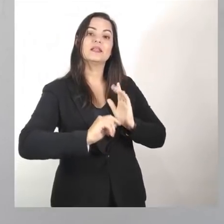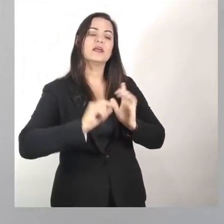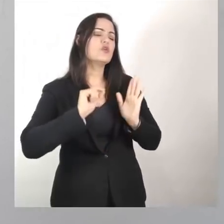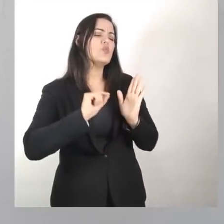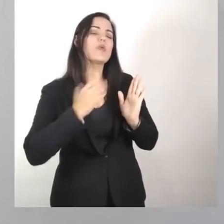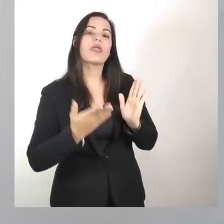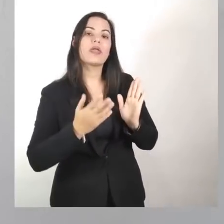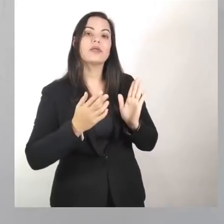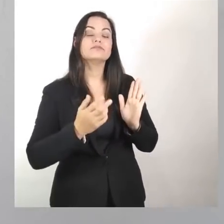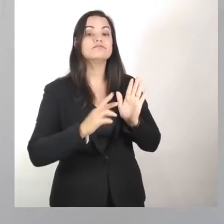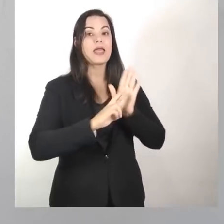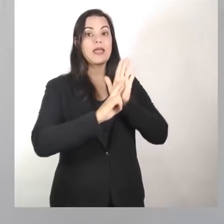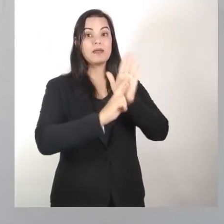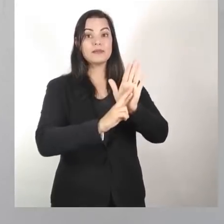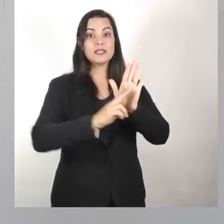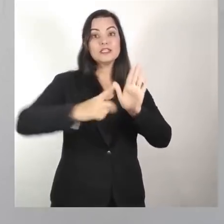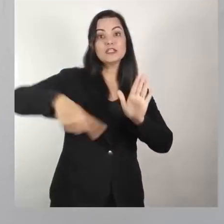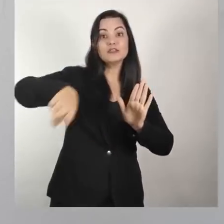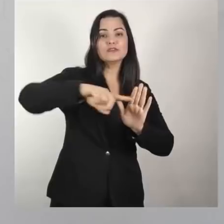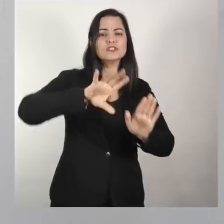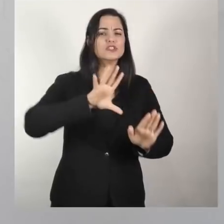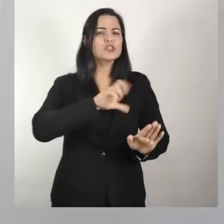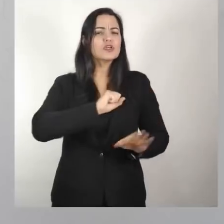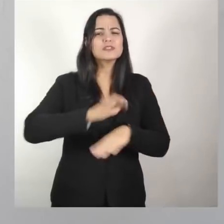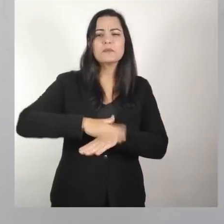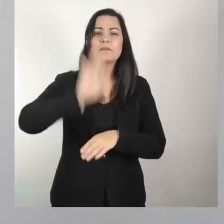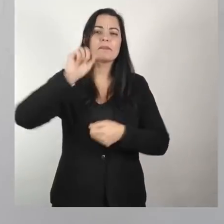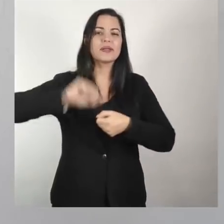que vocês mais gostam de